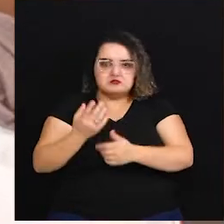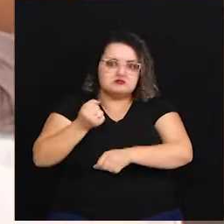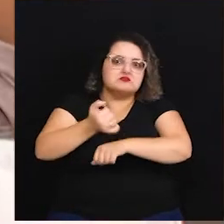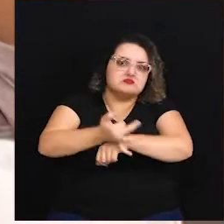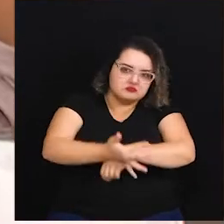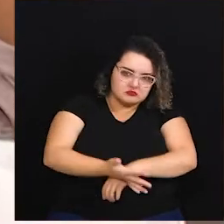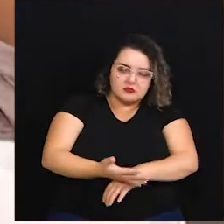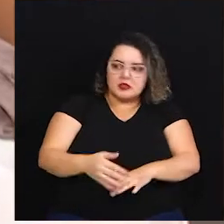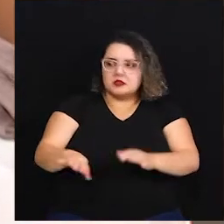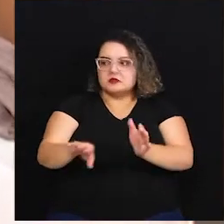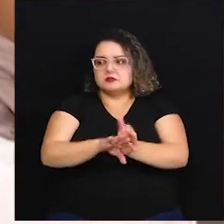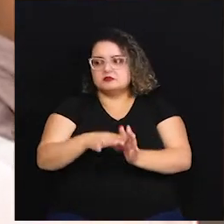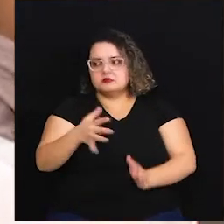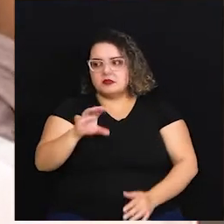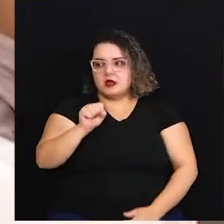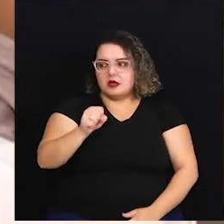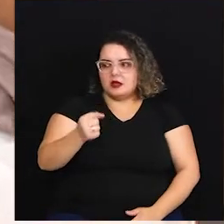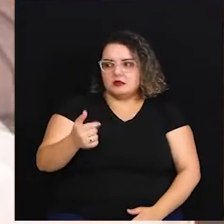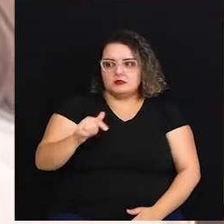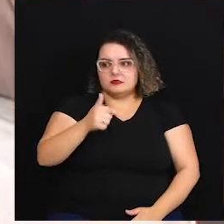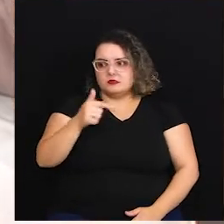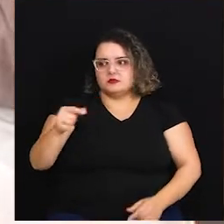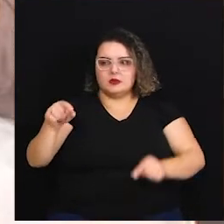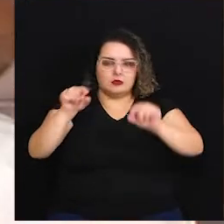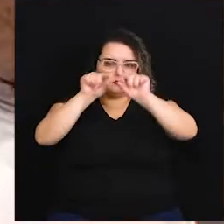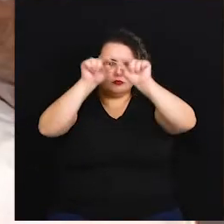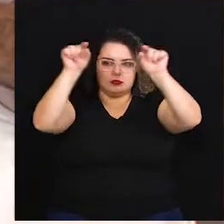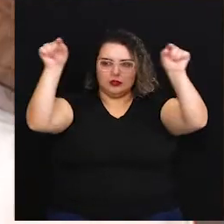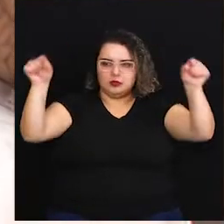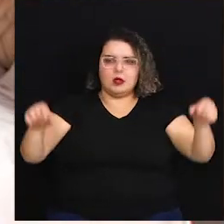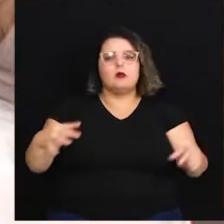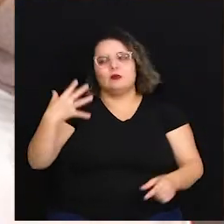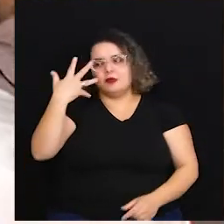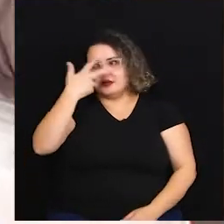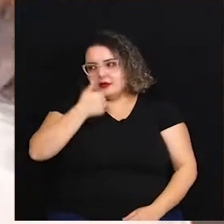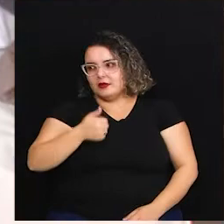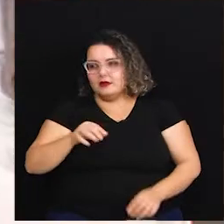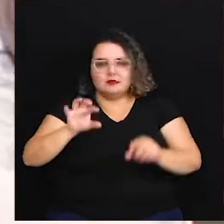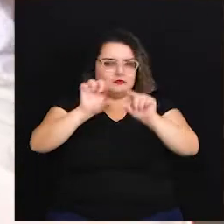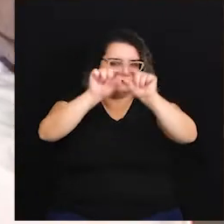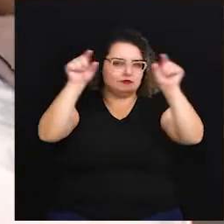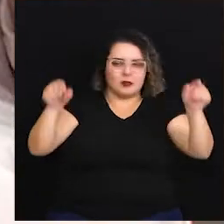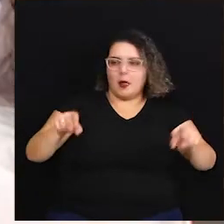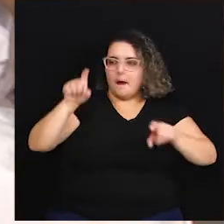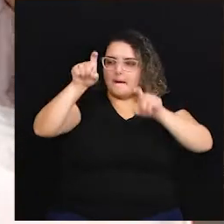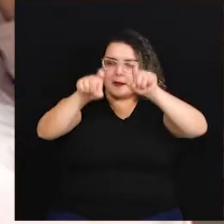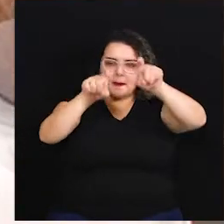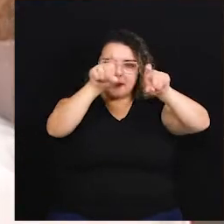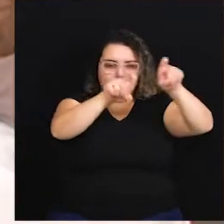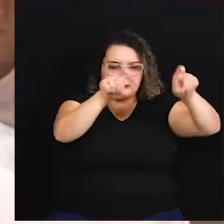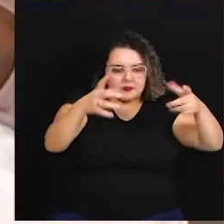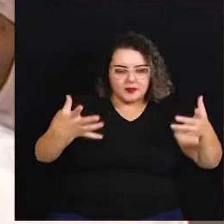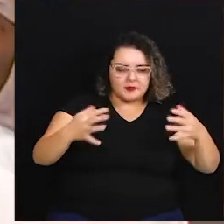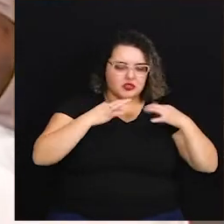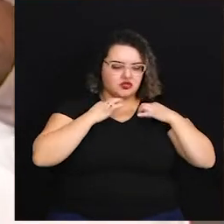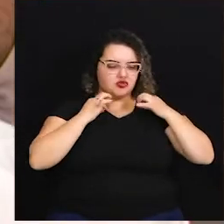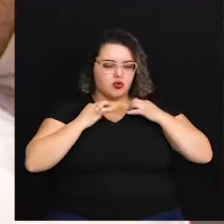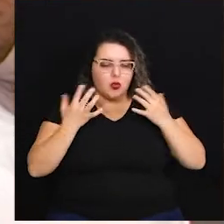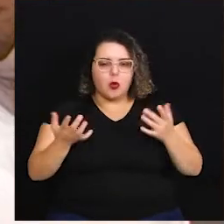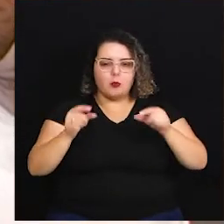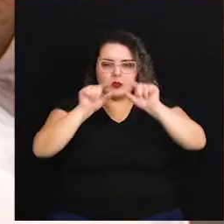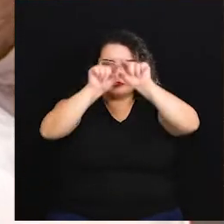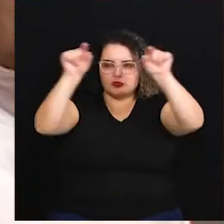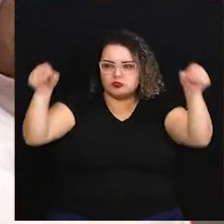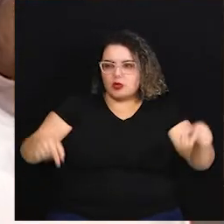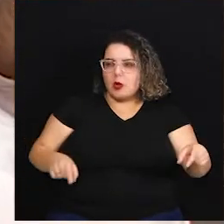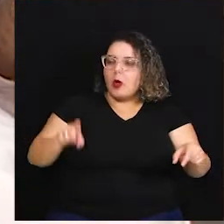noite. Então, nós chegamos lá por volta de 8 horas, não tinha arara, porque é bonito quando você chega, monta uma arara, monta todo um cenário, né? Então, como a